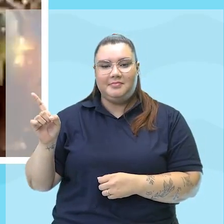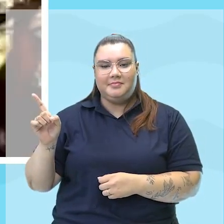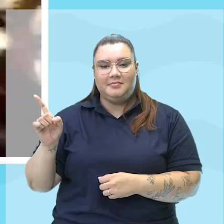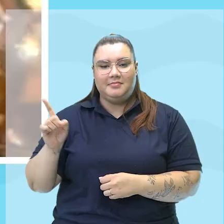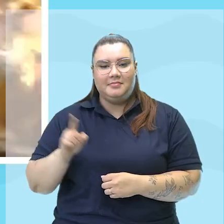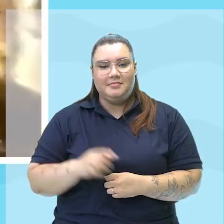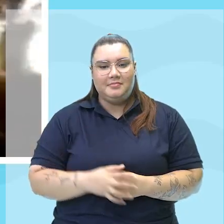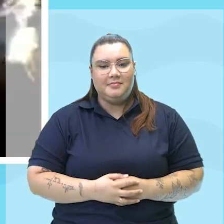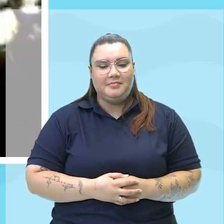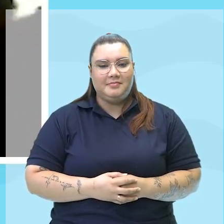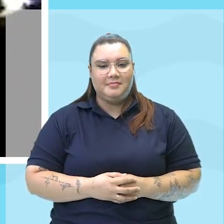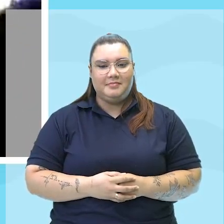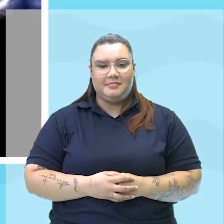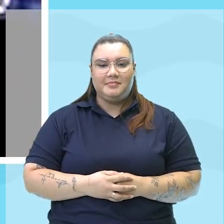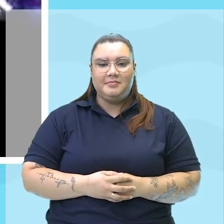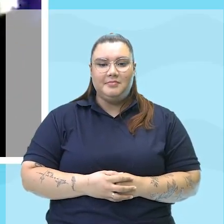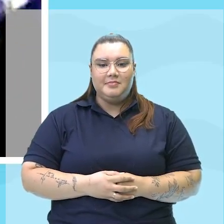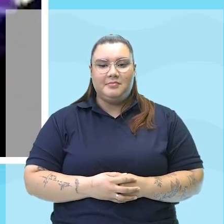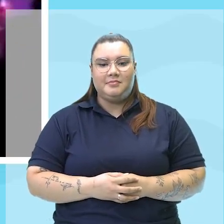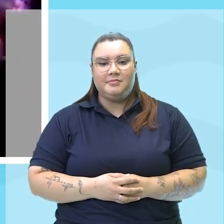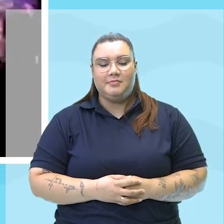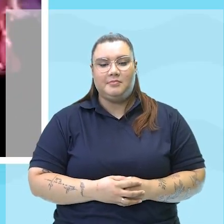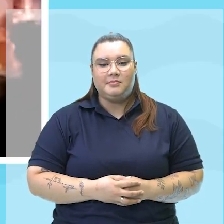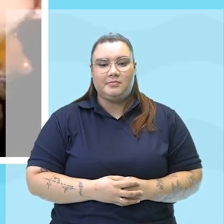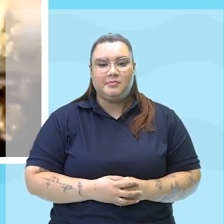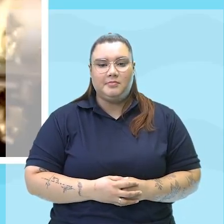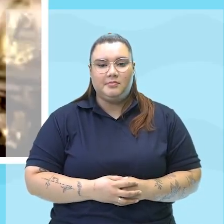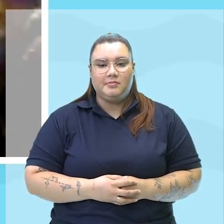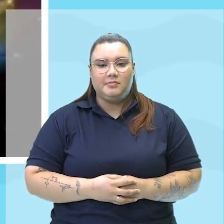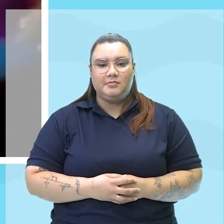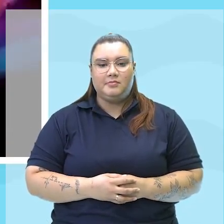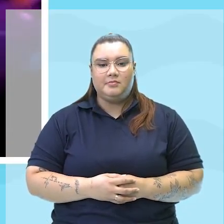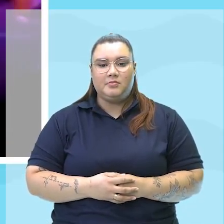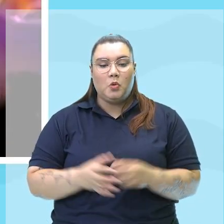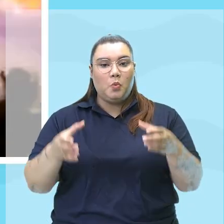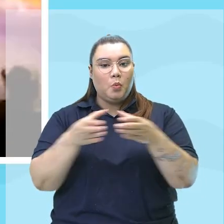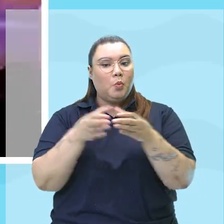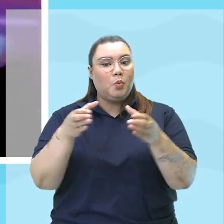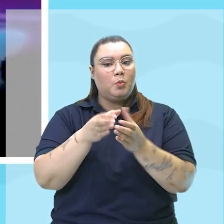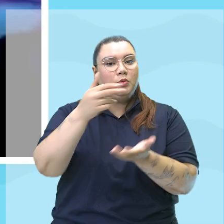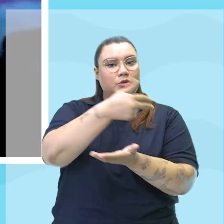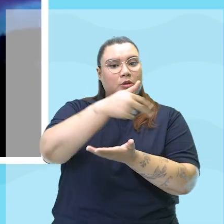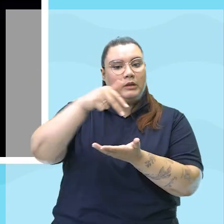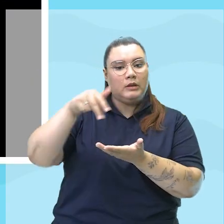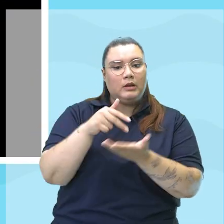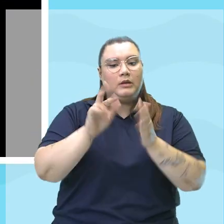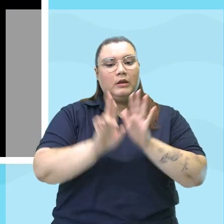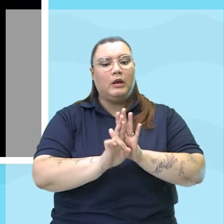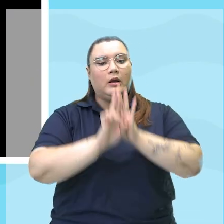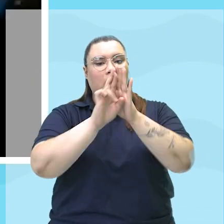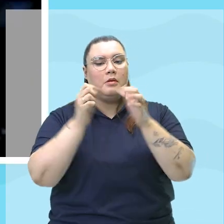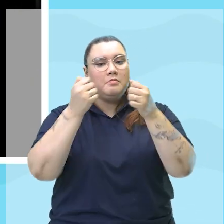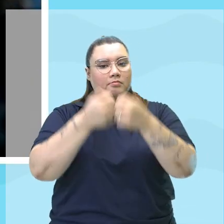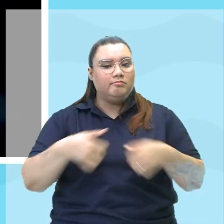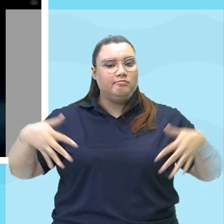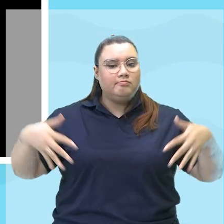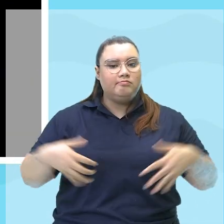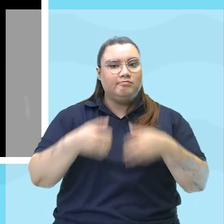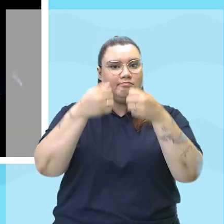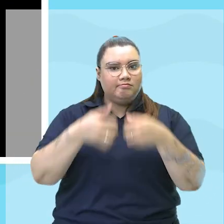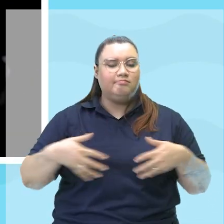Agita a alimentação. Vamos juntos. Coreografia de Clemente